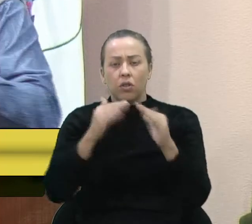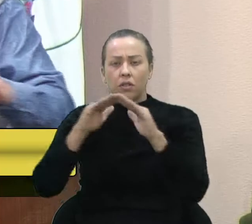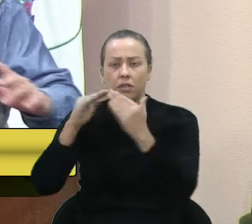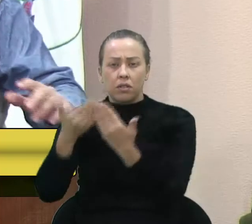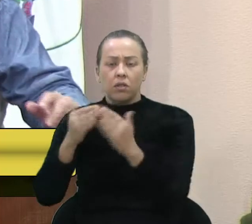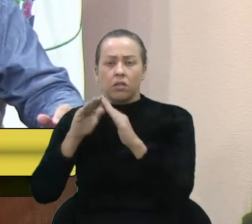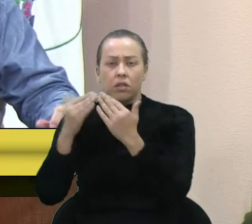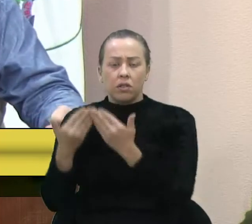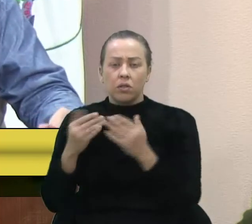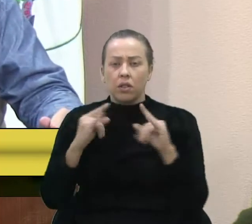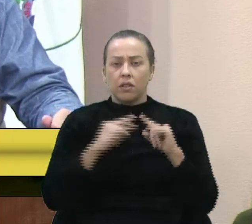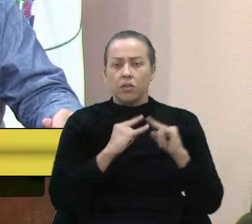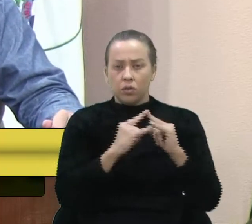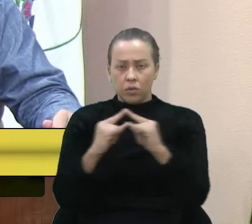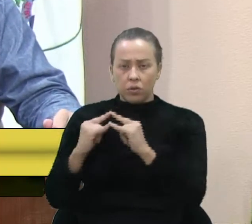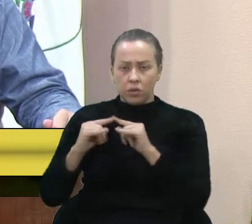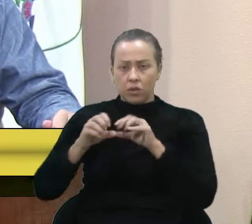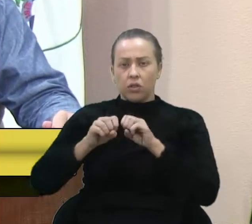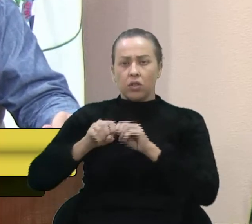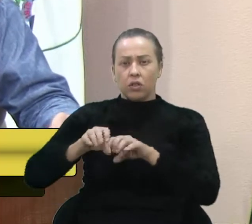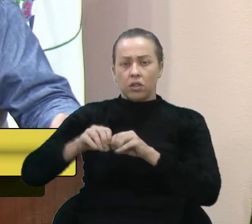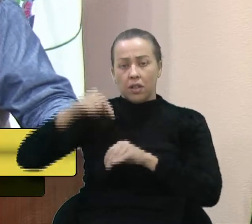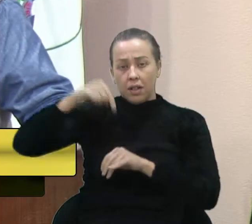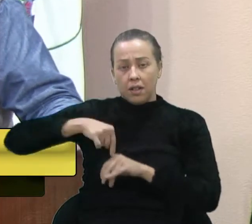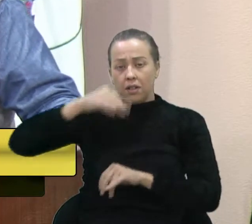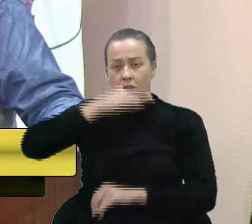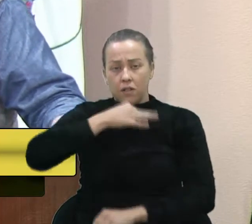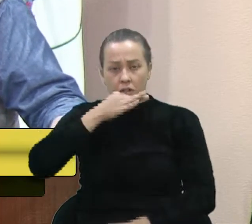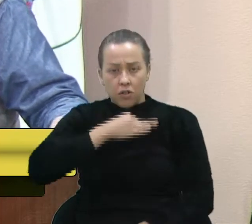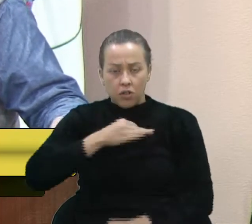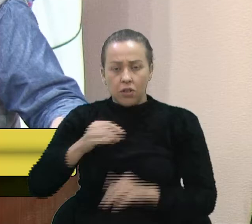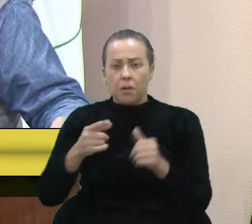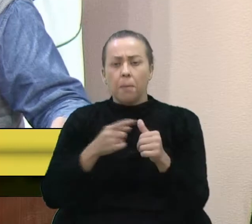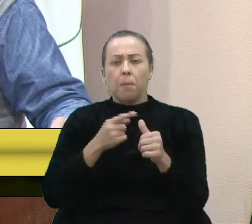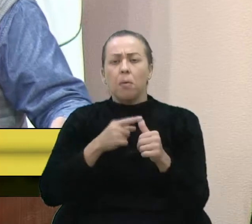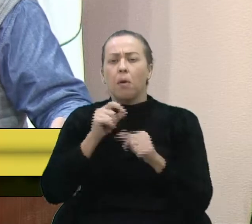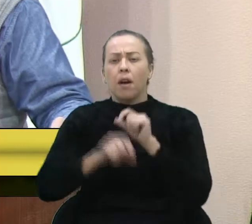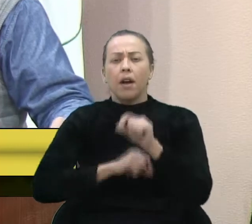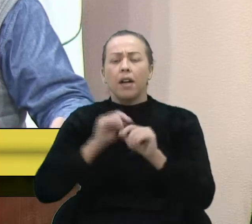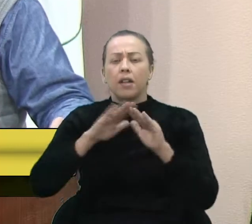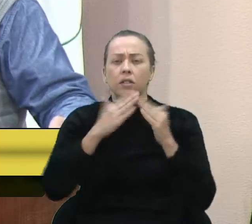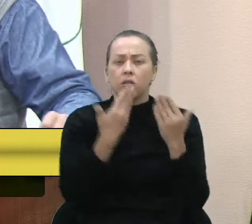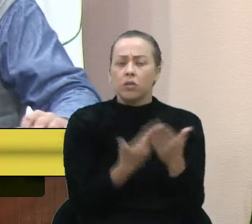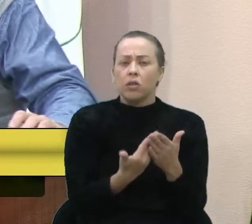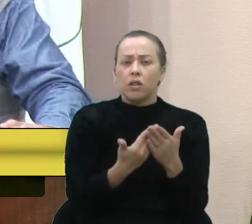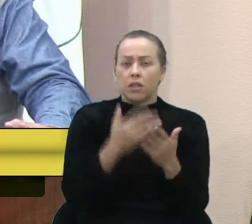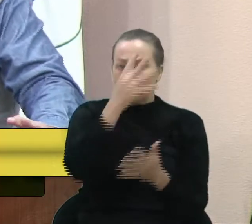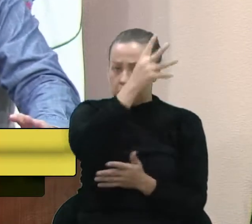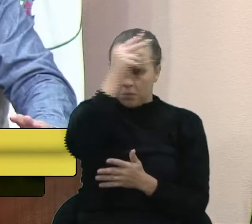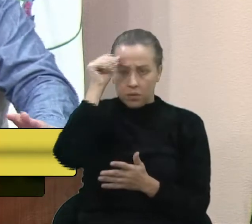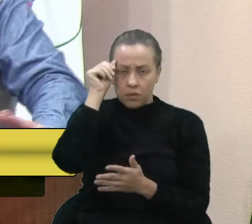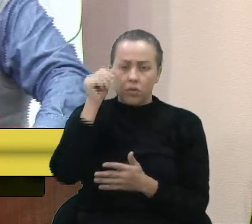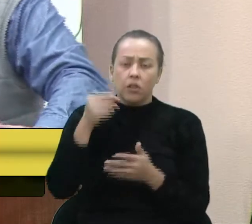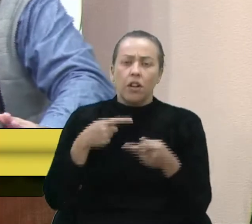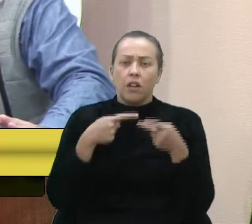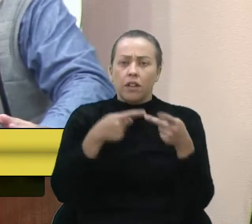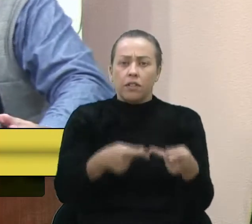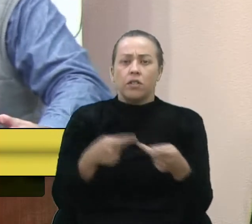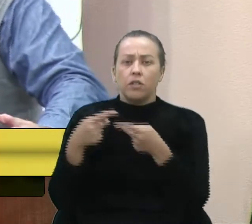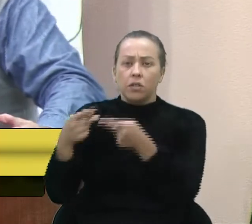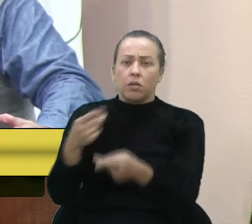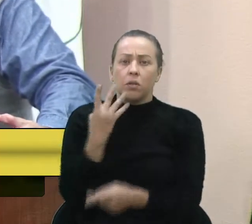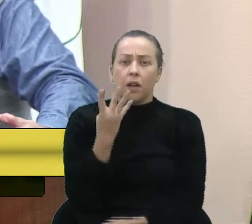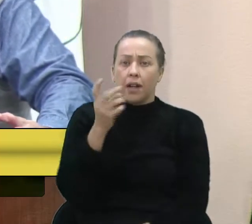de instituições de ensino do nosso município, principalmente escolas municipais. Nós visitamos